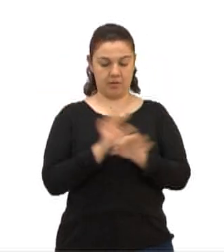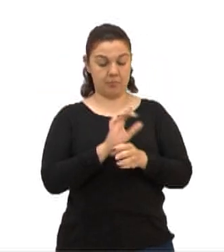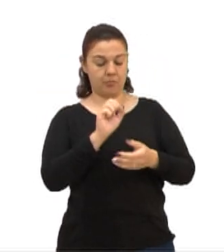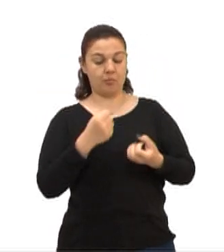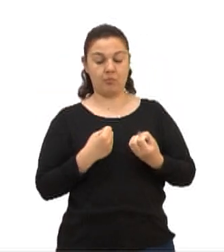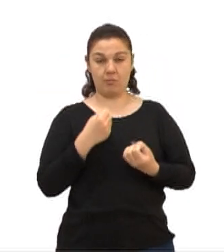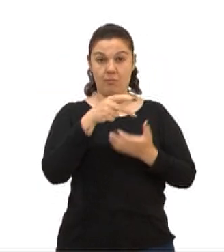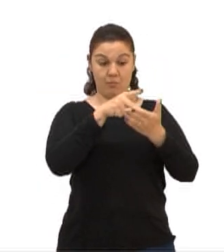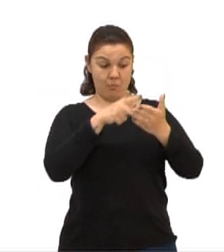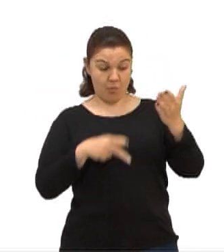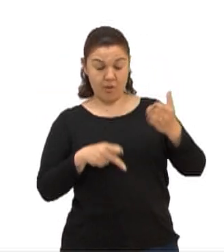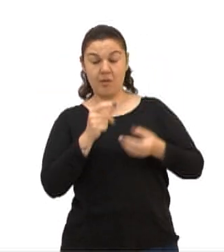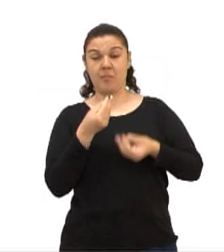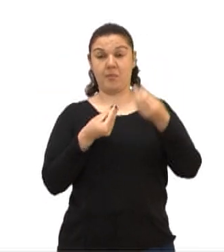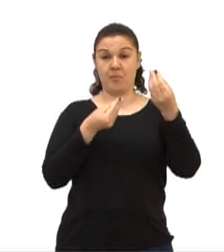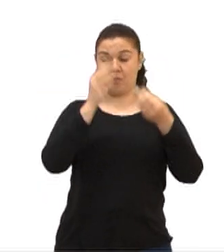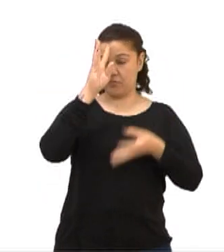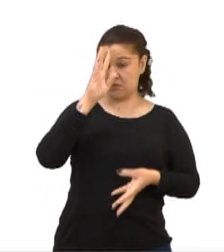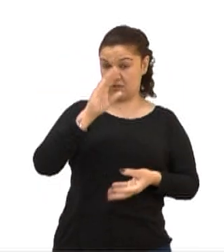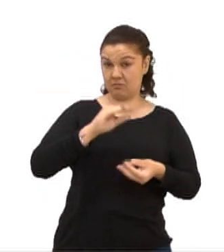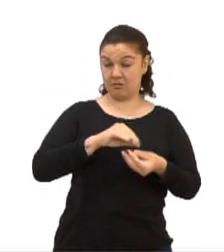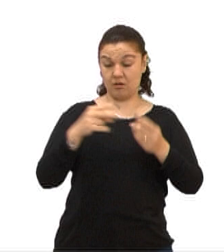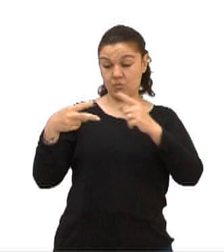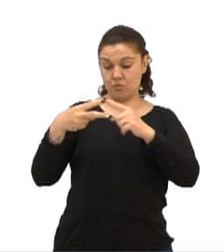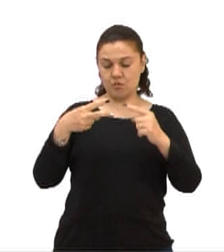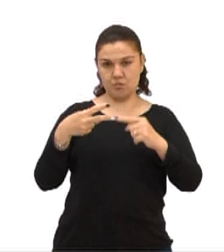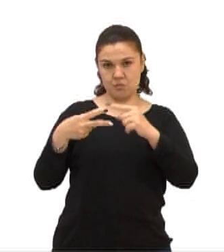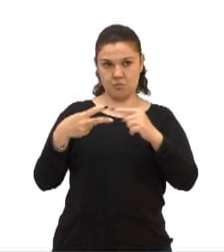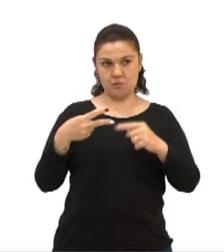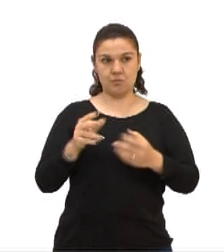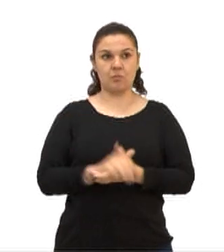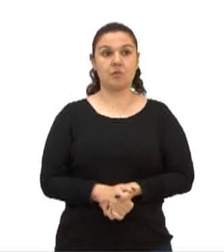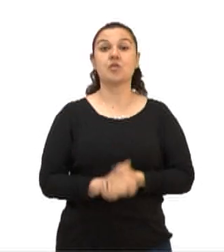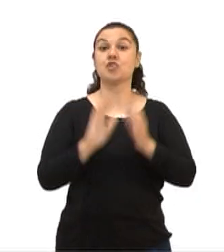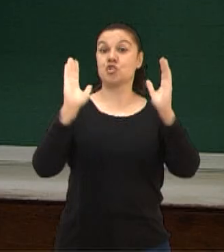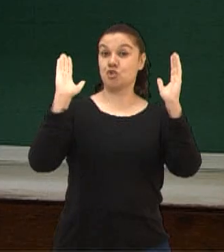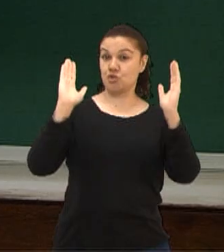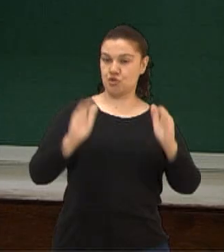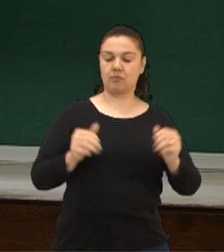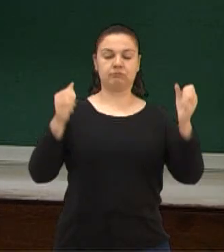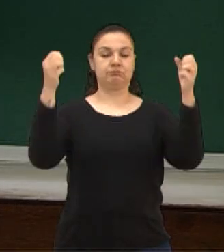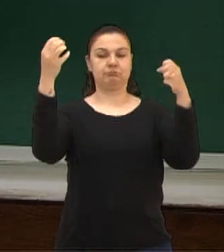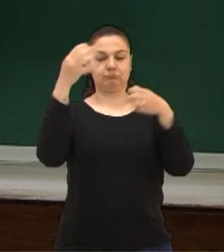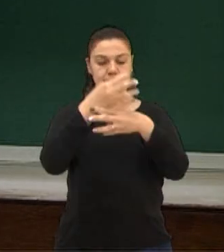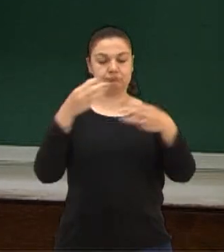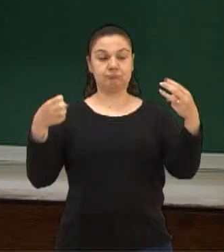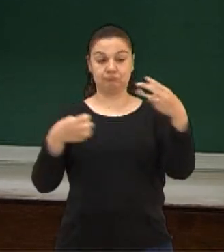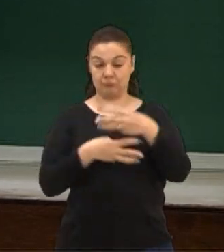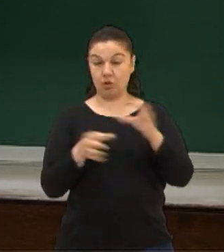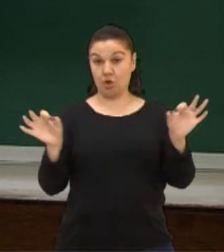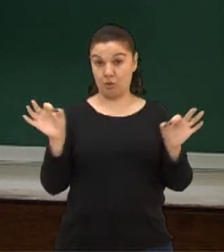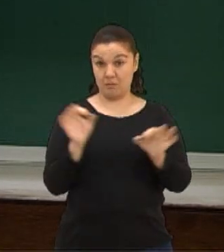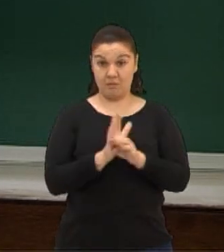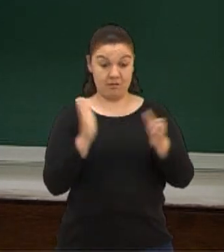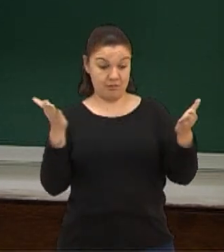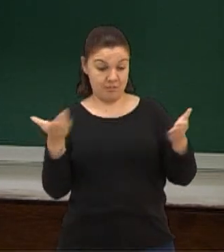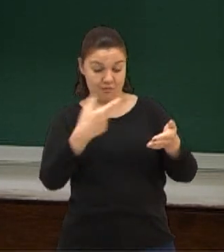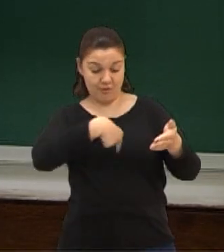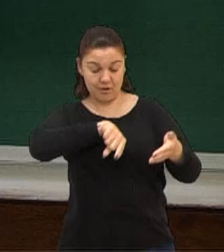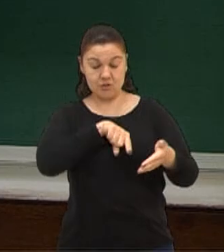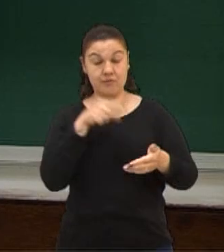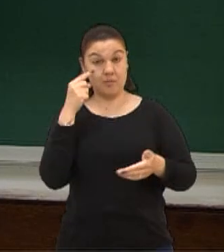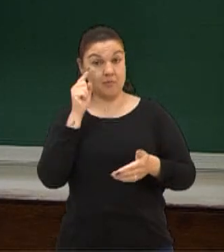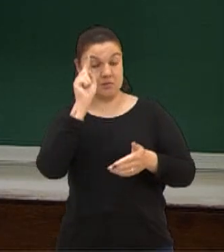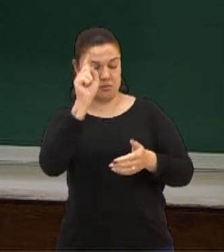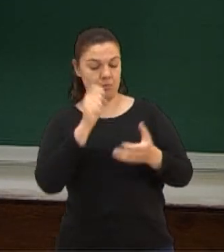poema, como você compreende os dois últimos versos? Então agora a gente já leu o soneto completo, esse poema completo, e nós vamos pensar